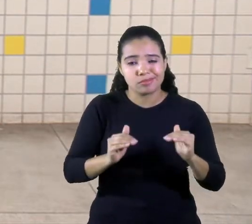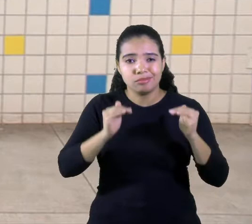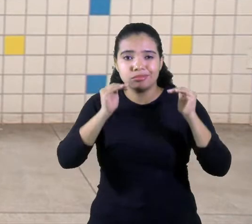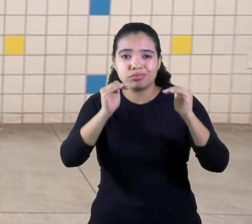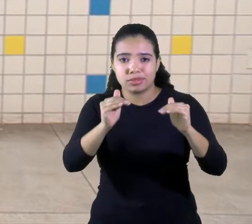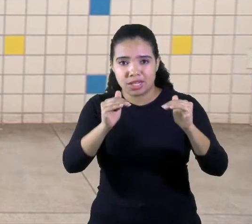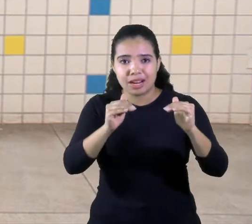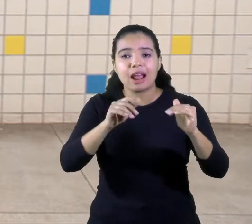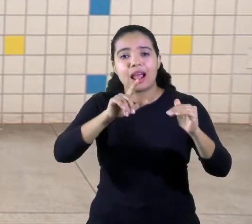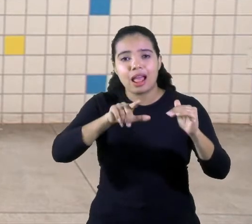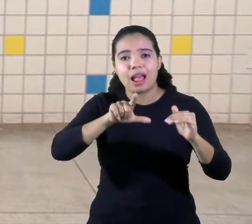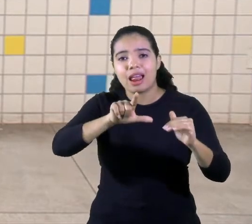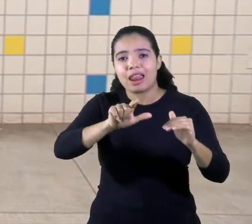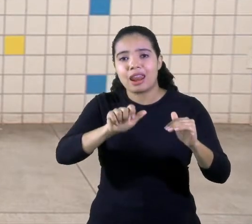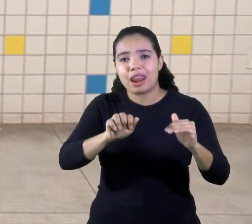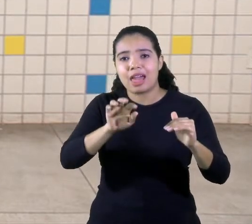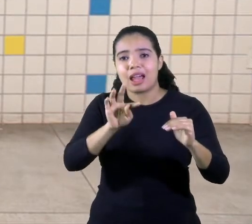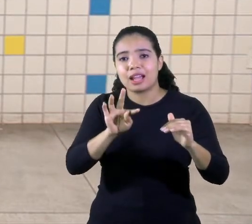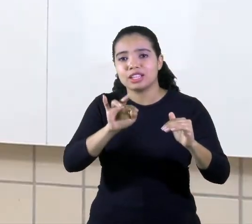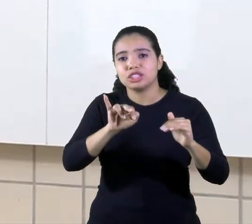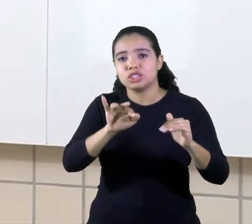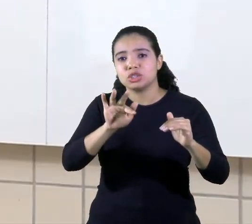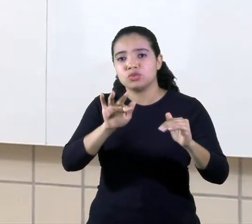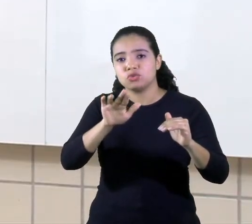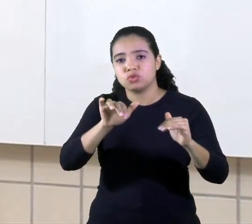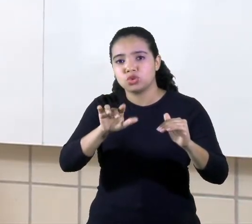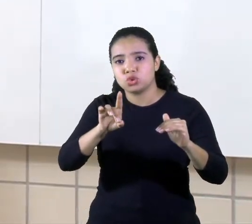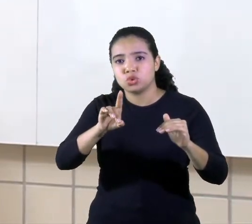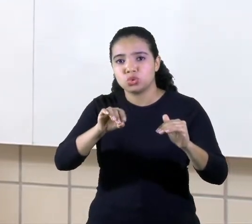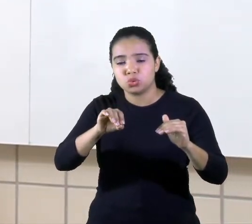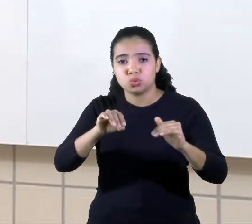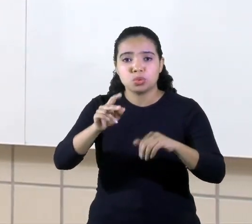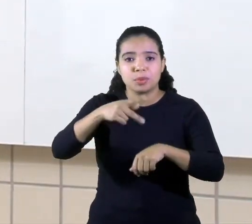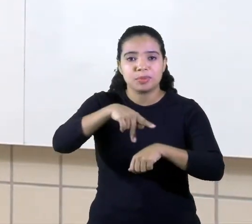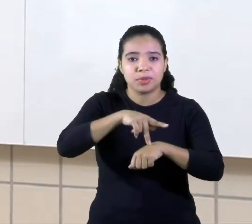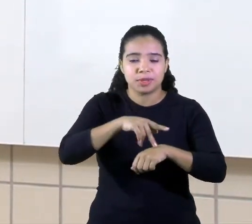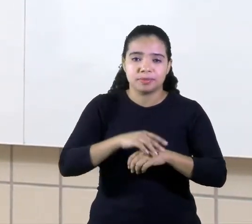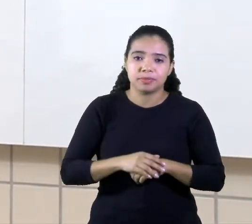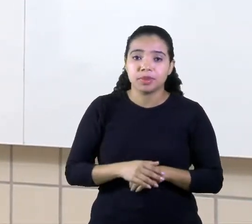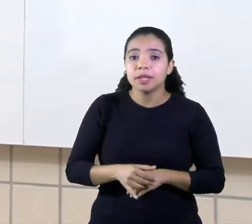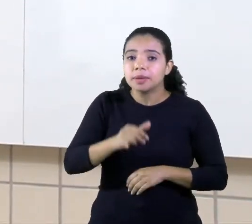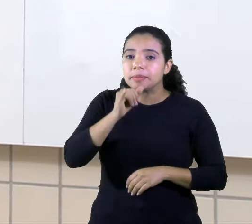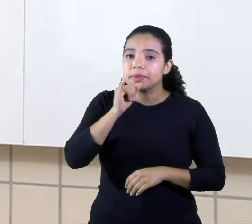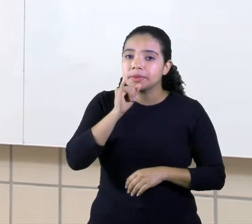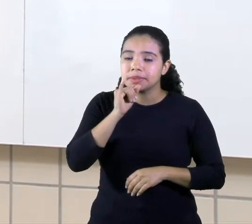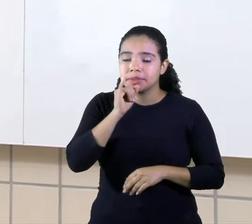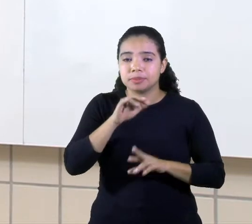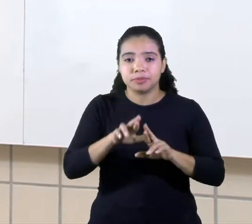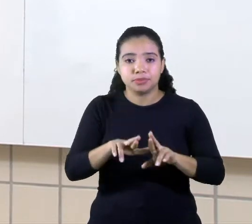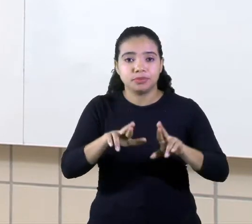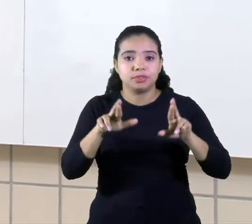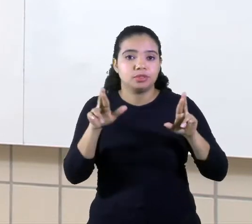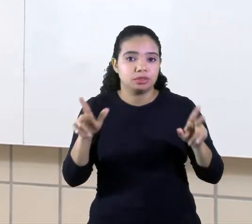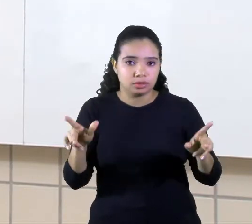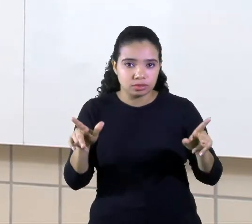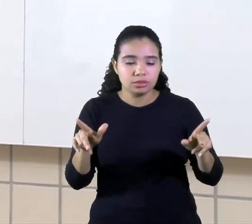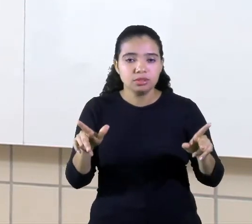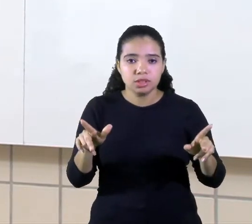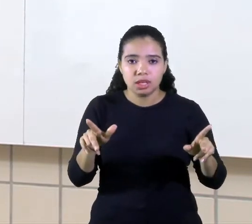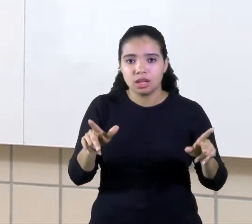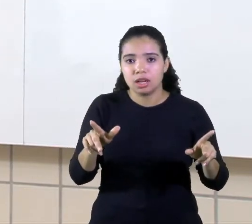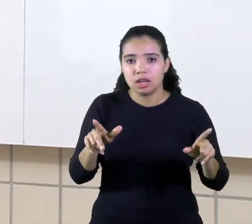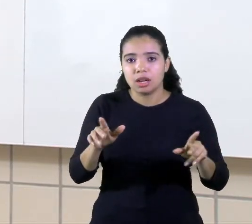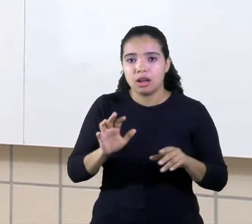grandes latifundiários do nosso país. Dando um exemplo da a diferença